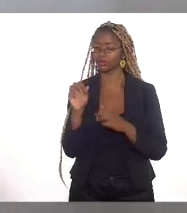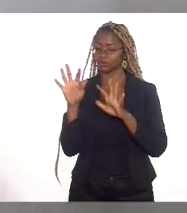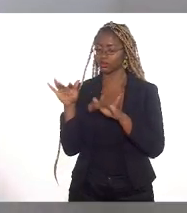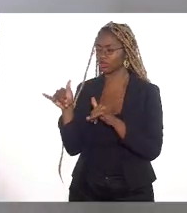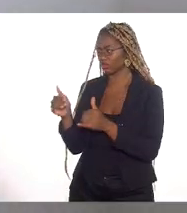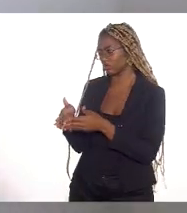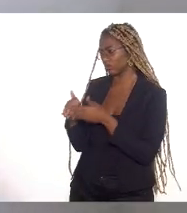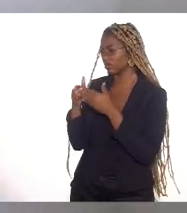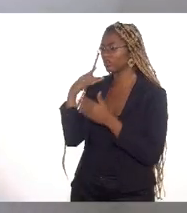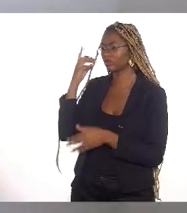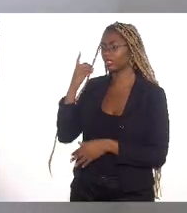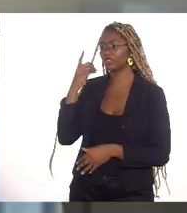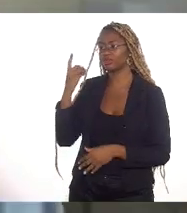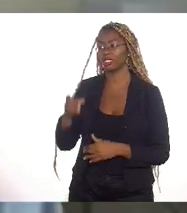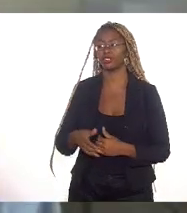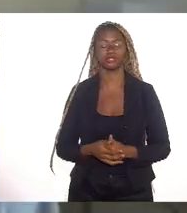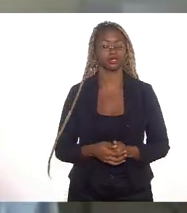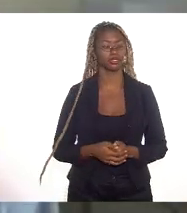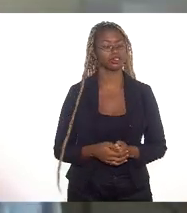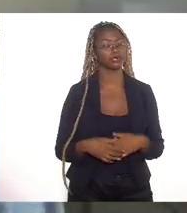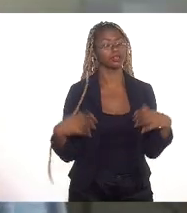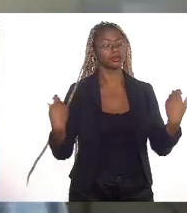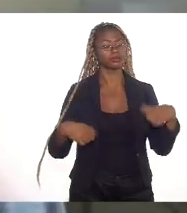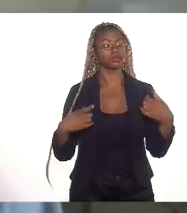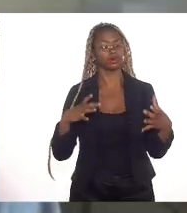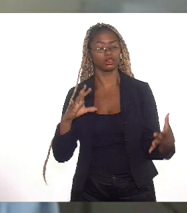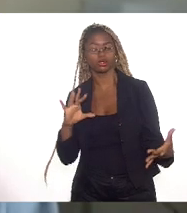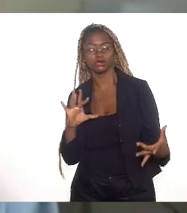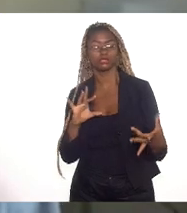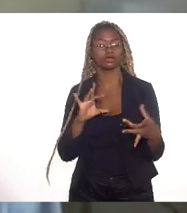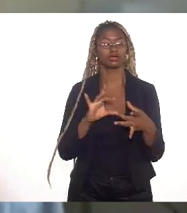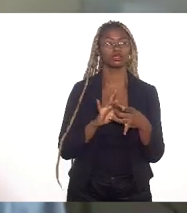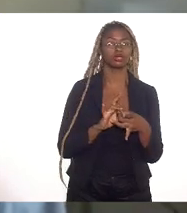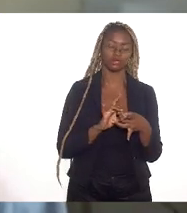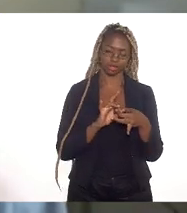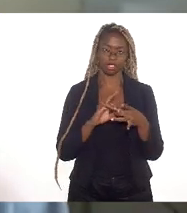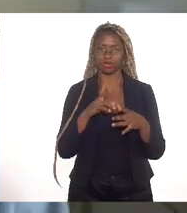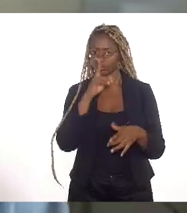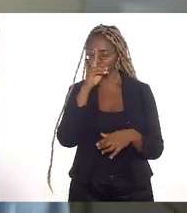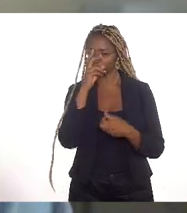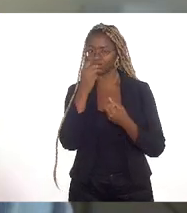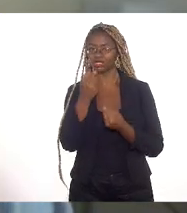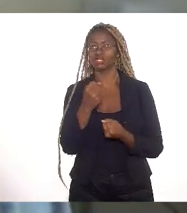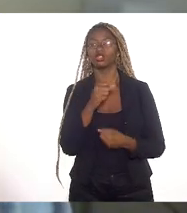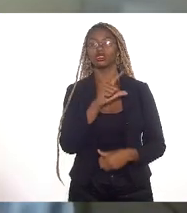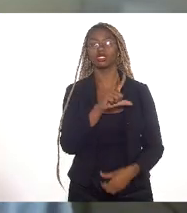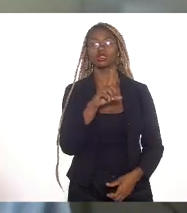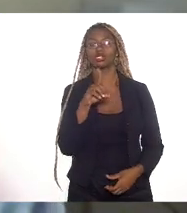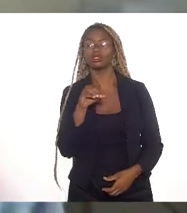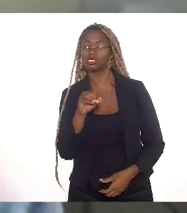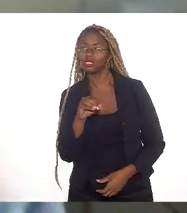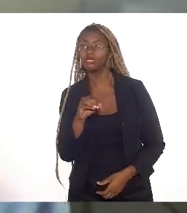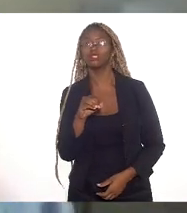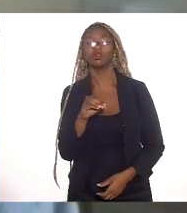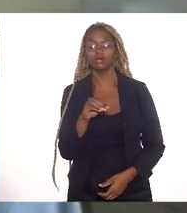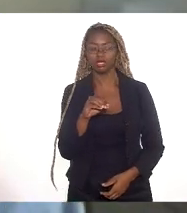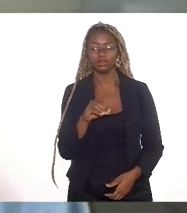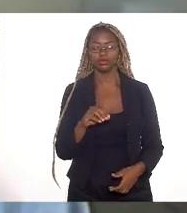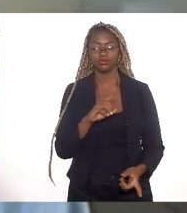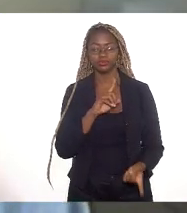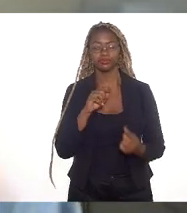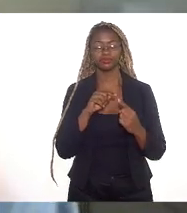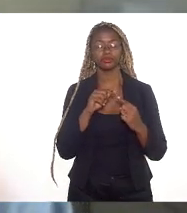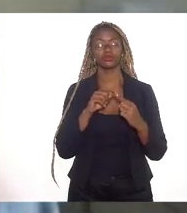favor, deputado. Há que se conectar muito fortemente, senhor presidente, à LDO, ao regime de